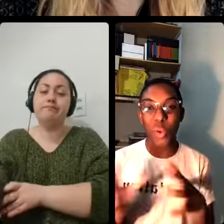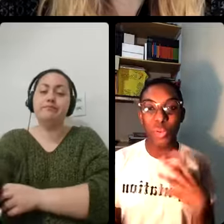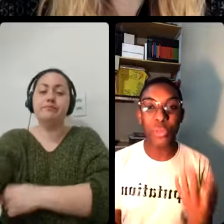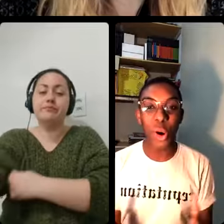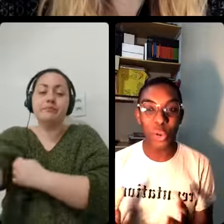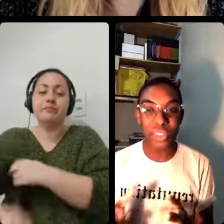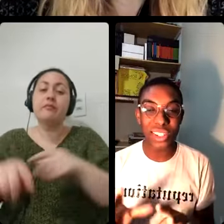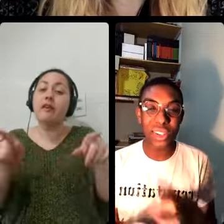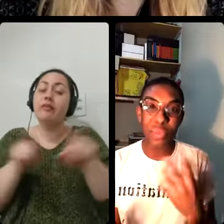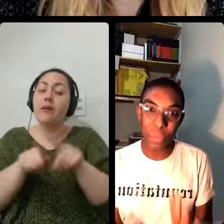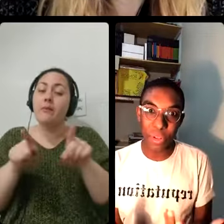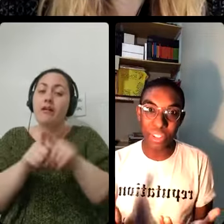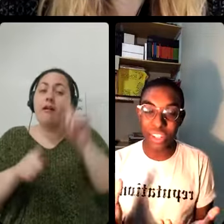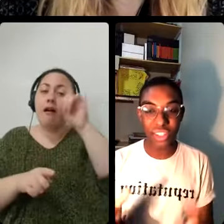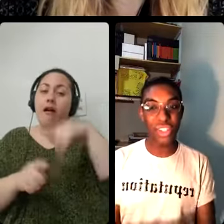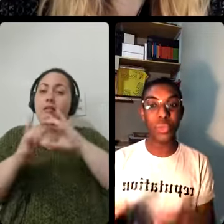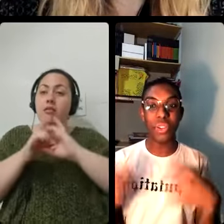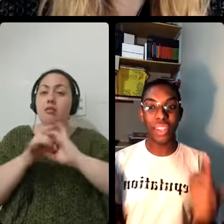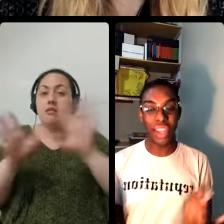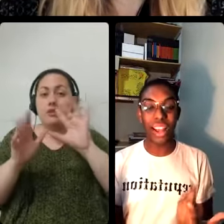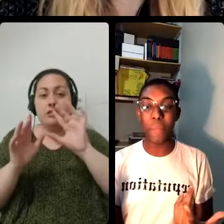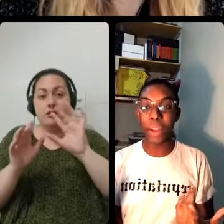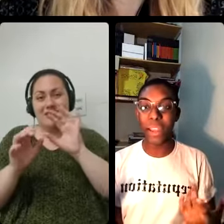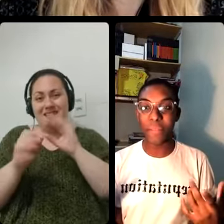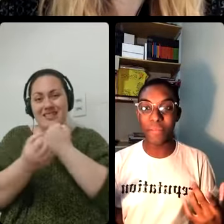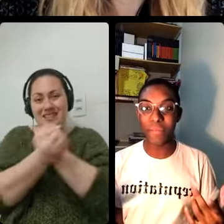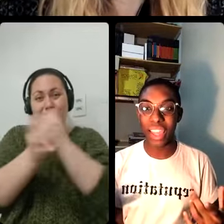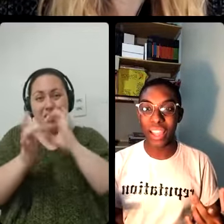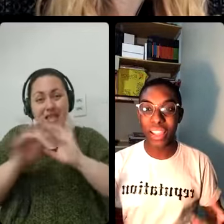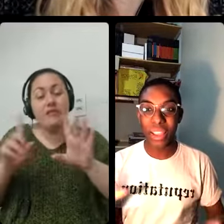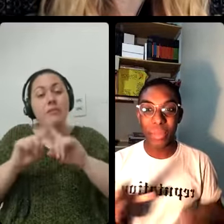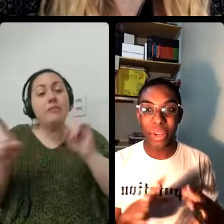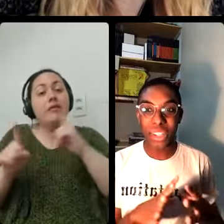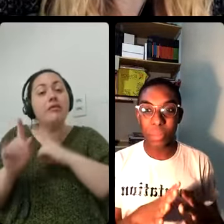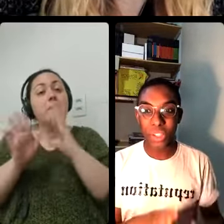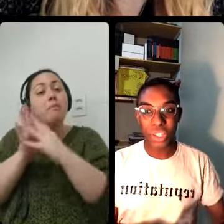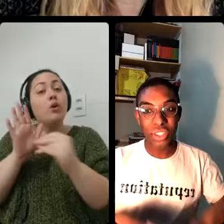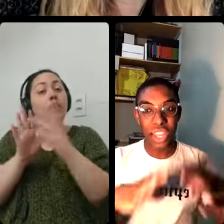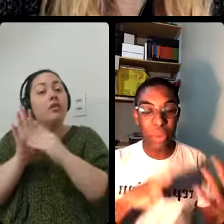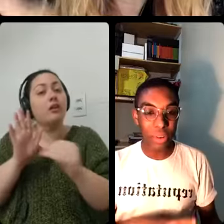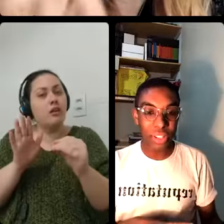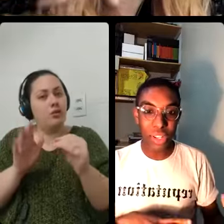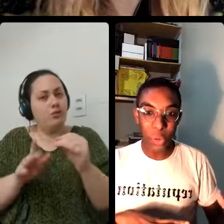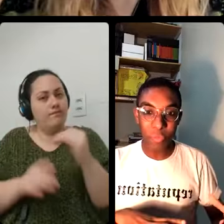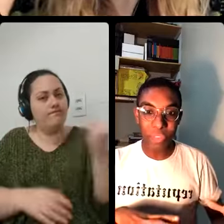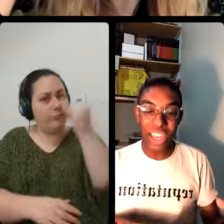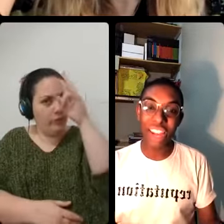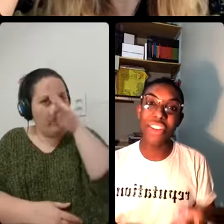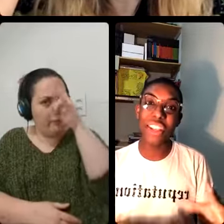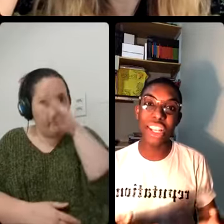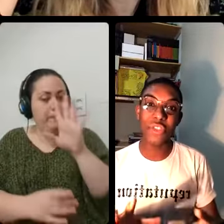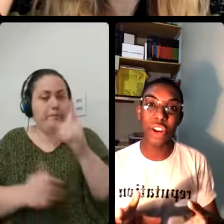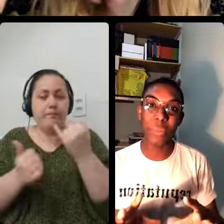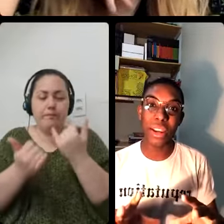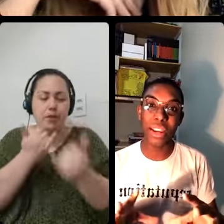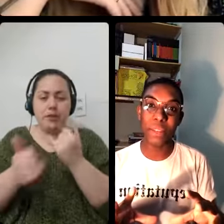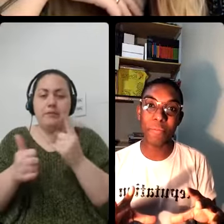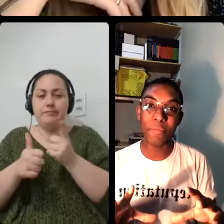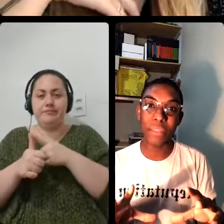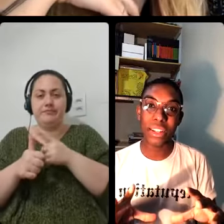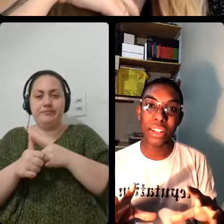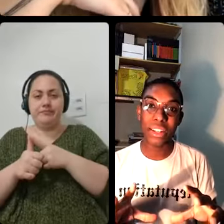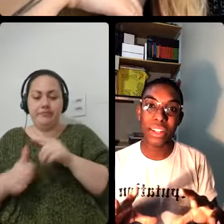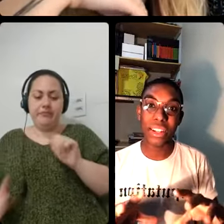em alguns moldes que são bem importantes a gente poder relembrar, né? Por exemplo, a gente tem a abolição e ela foi feita de